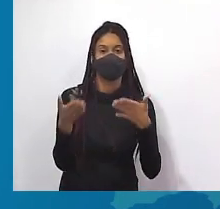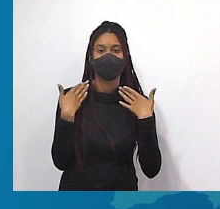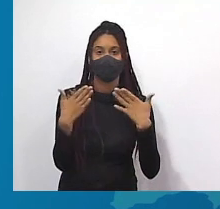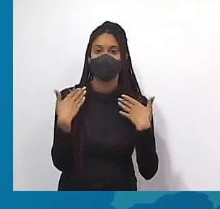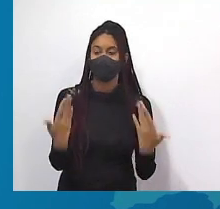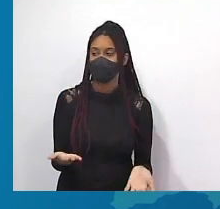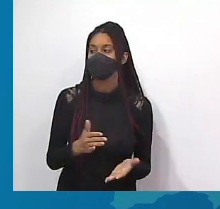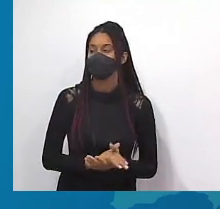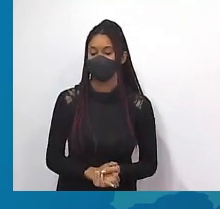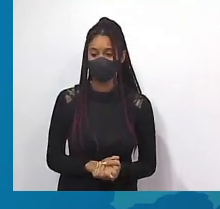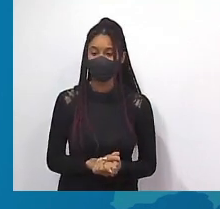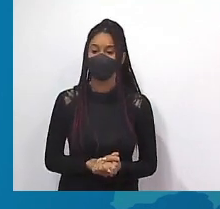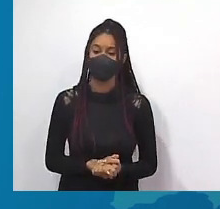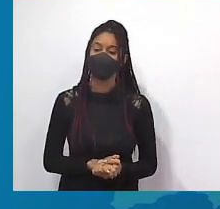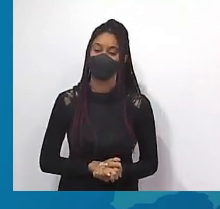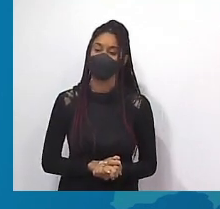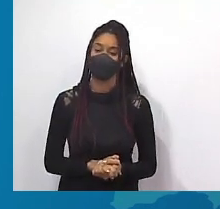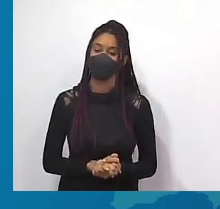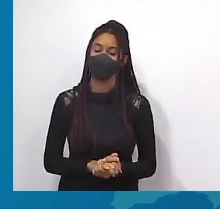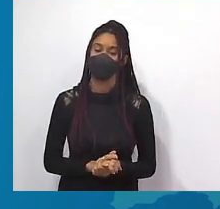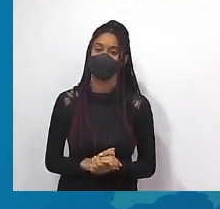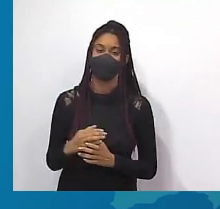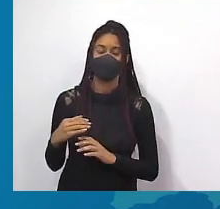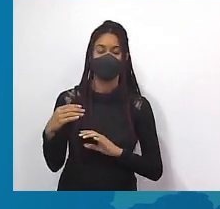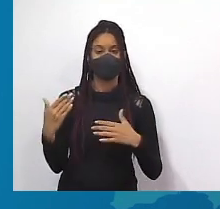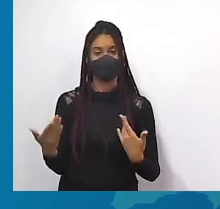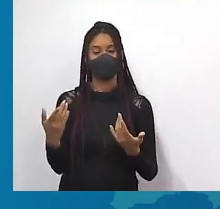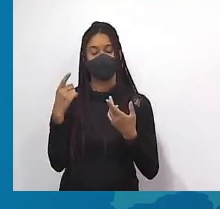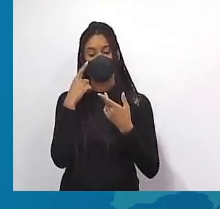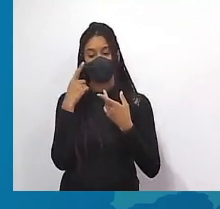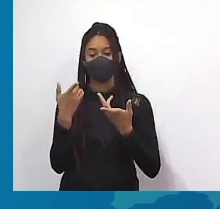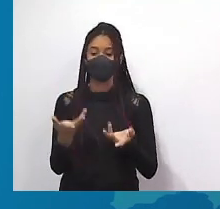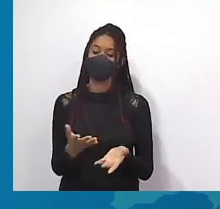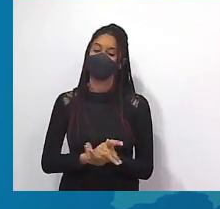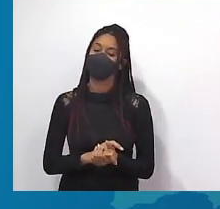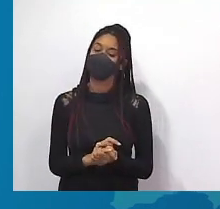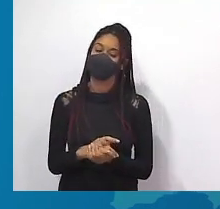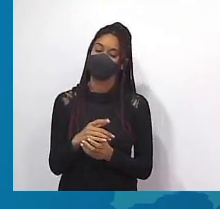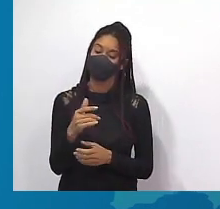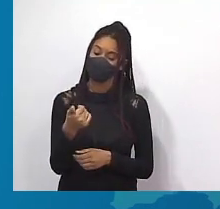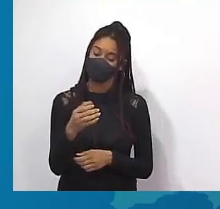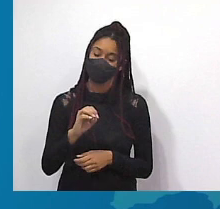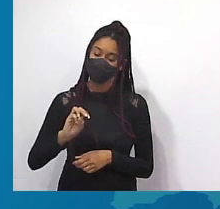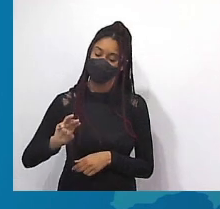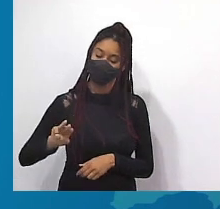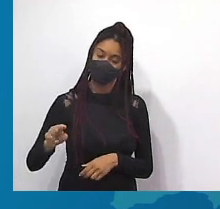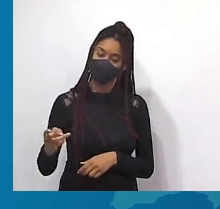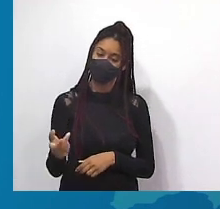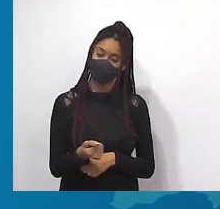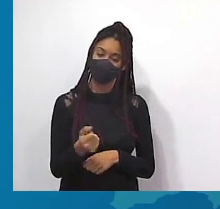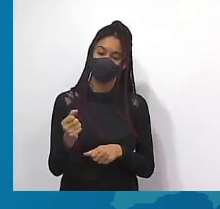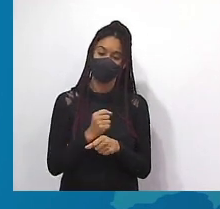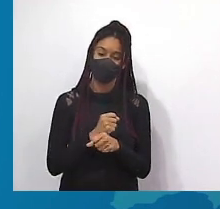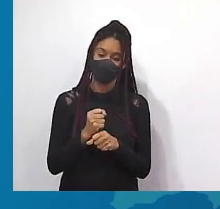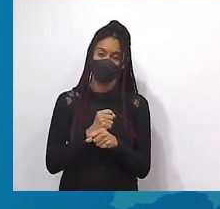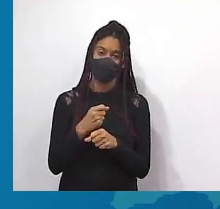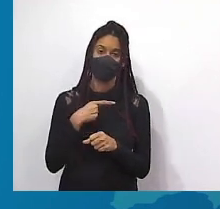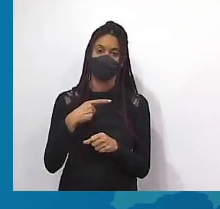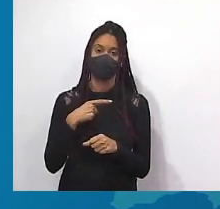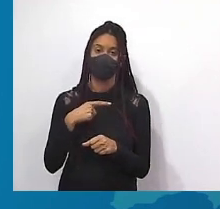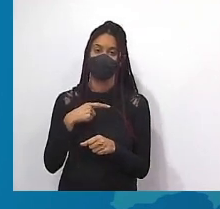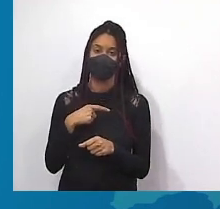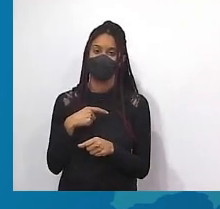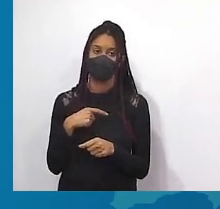você vai ter o superaquecimento. Então, há 10 milhões de anos, a gente teve a última era glacial.